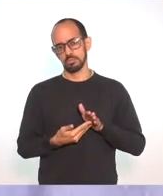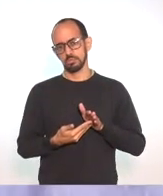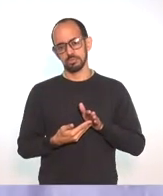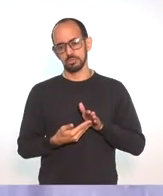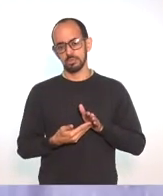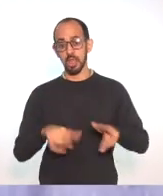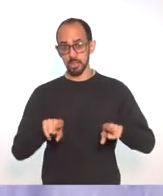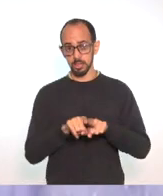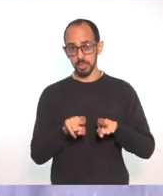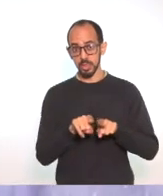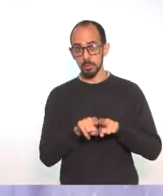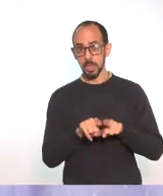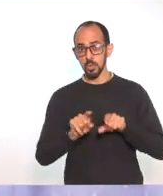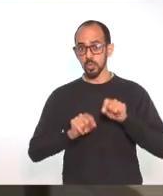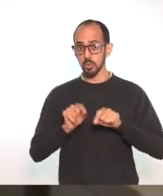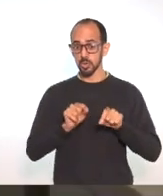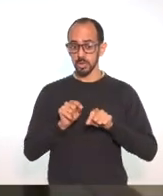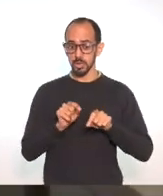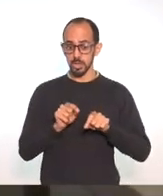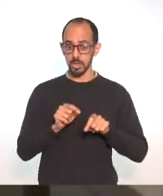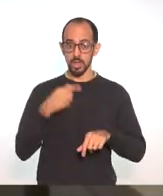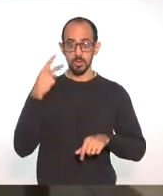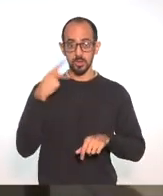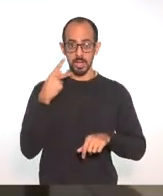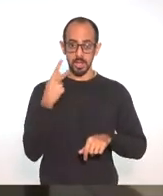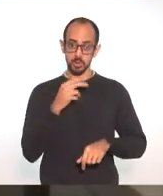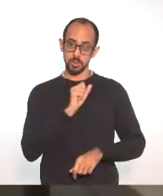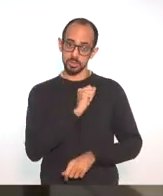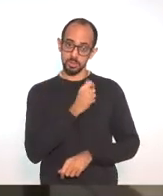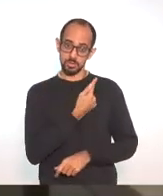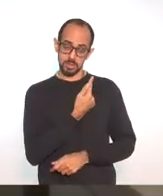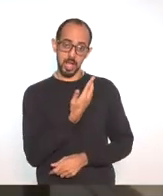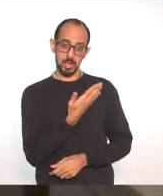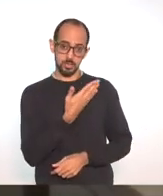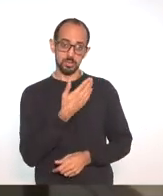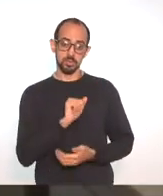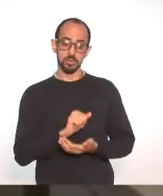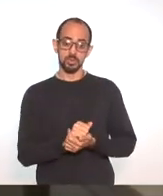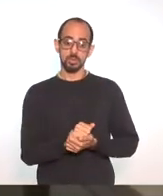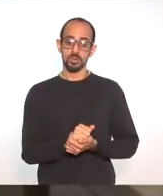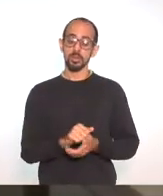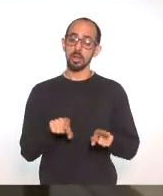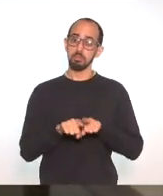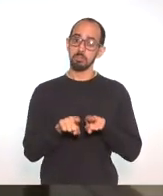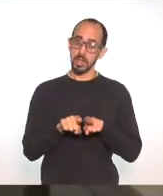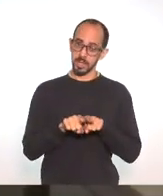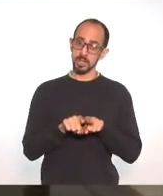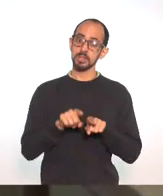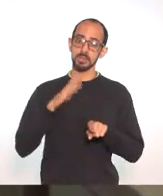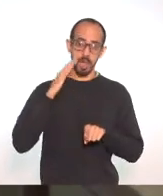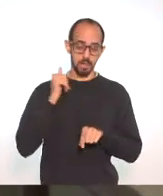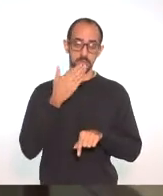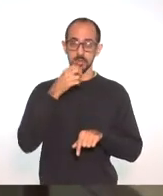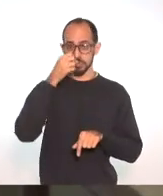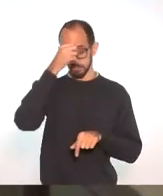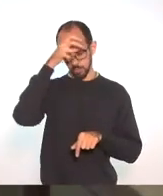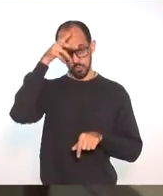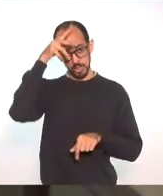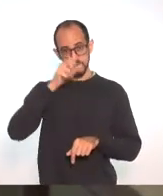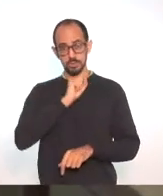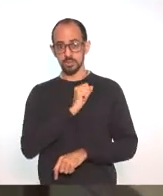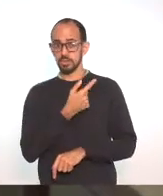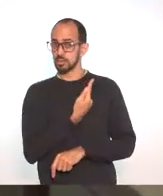mesmo a presença do nosso vereador em São Gonçalo verifique também prefeito São Gonçalo também não não